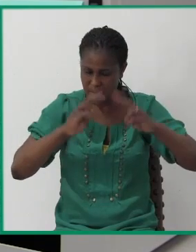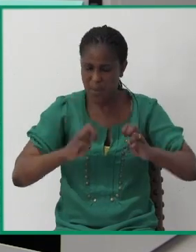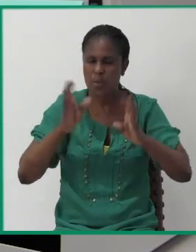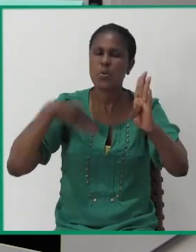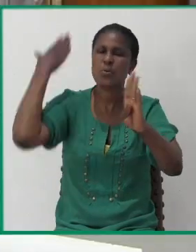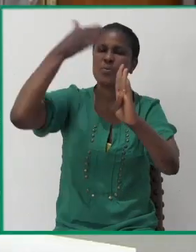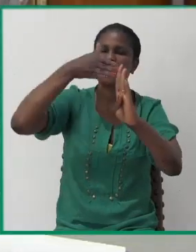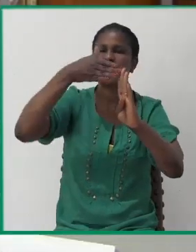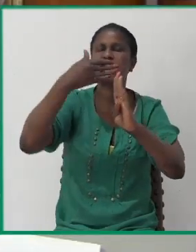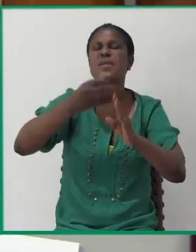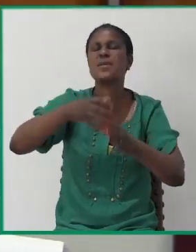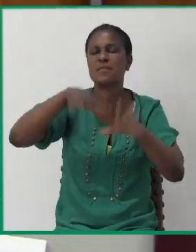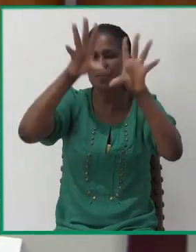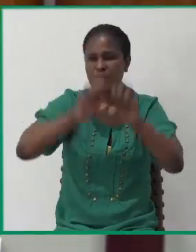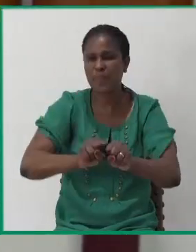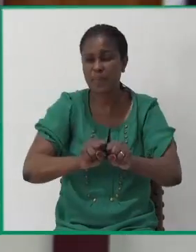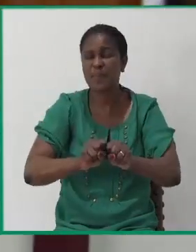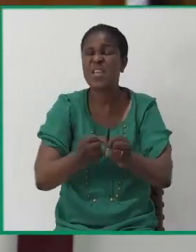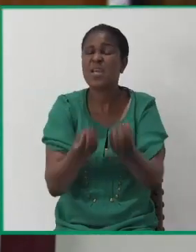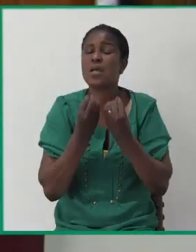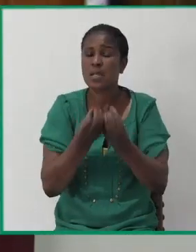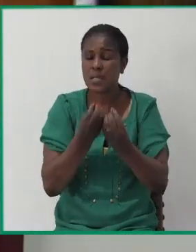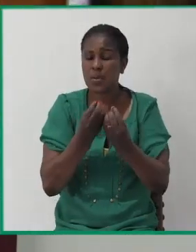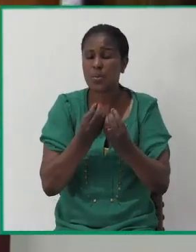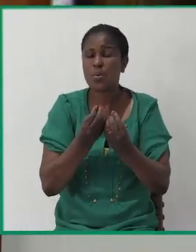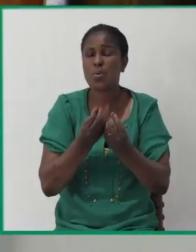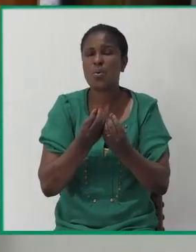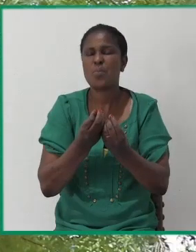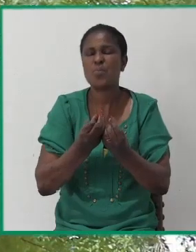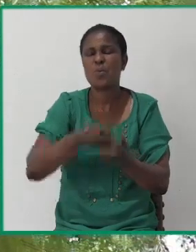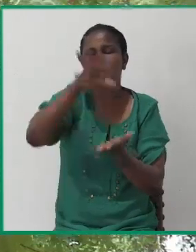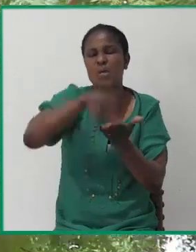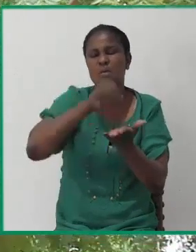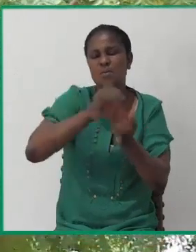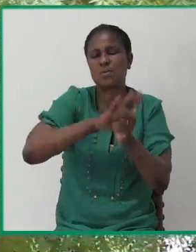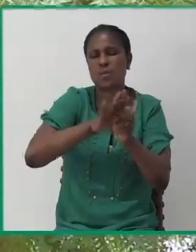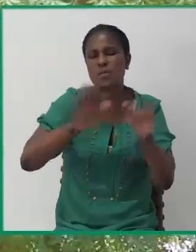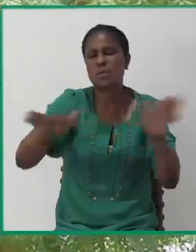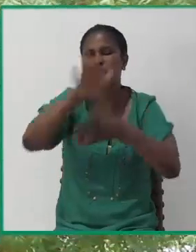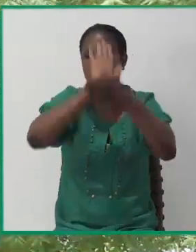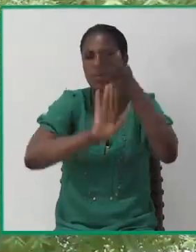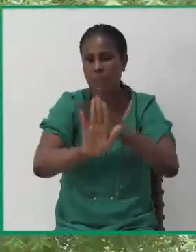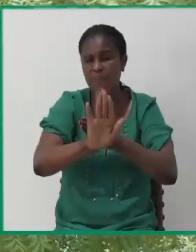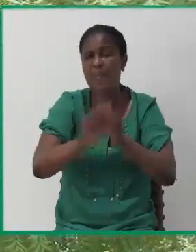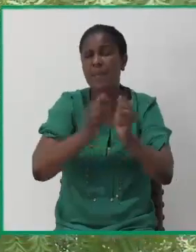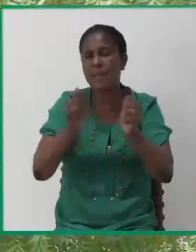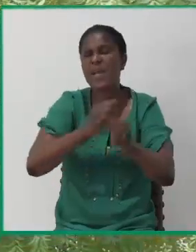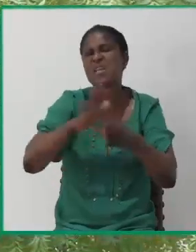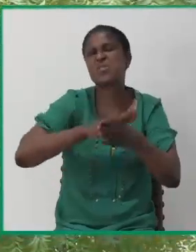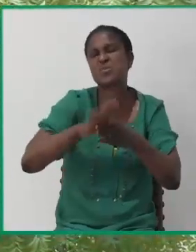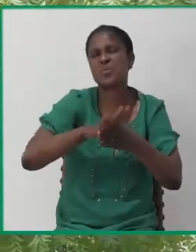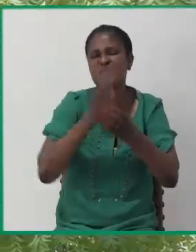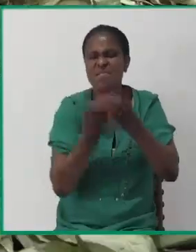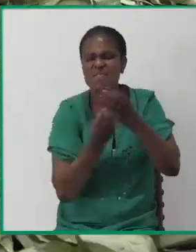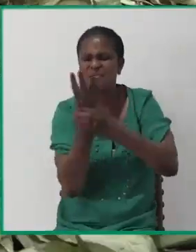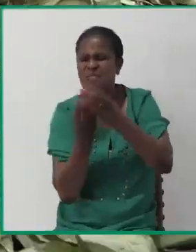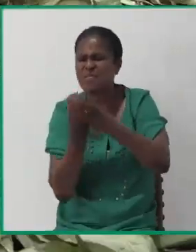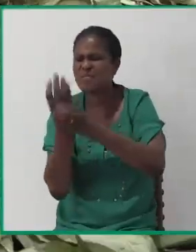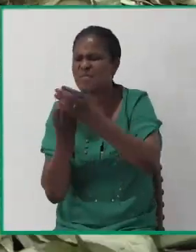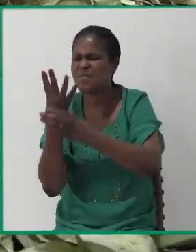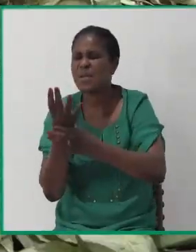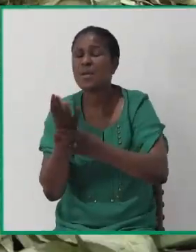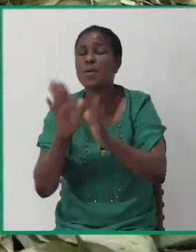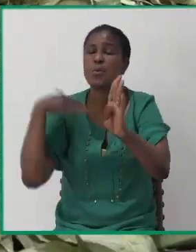vista a encontrar alternativas locais para inibir os efeitos da Covid-19 a partir de plantas